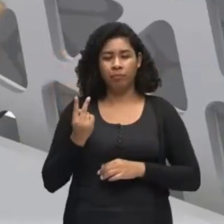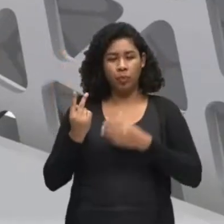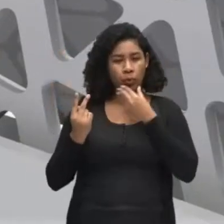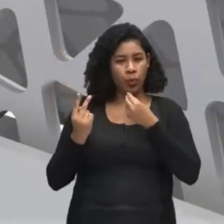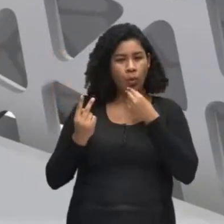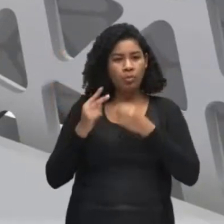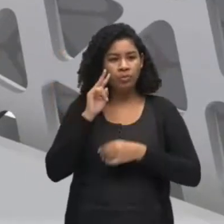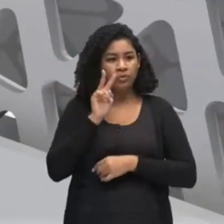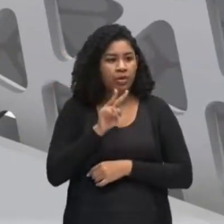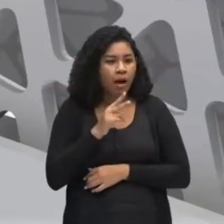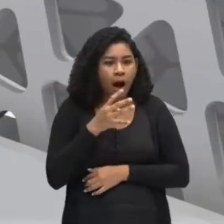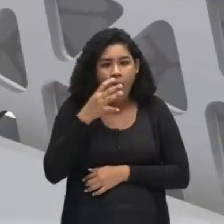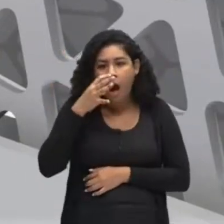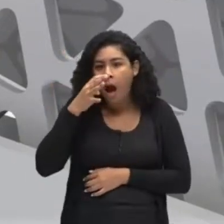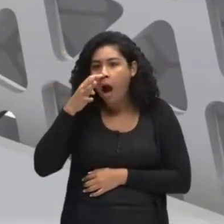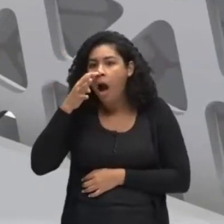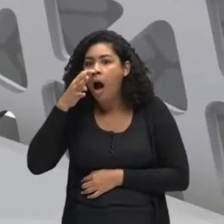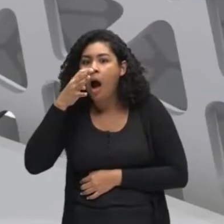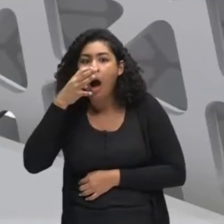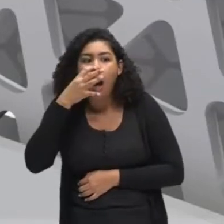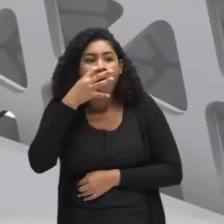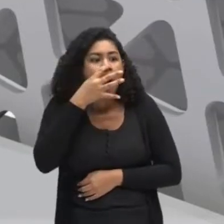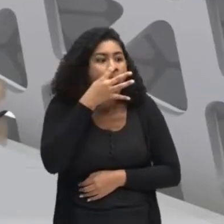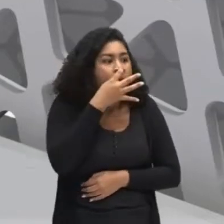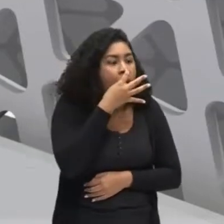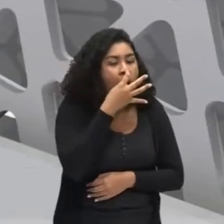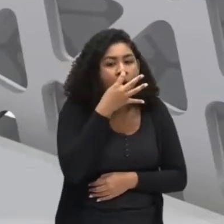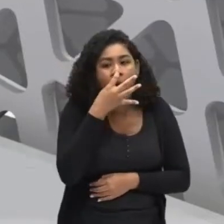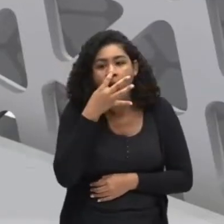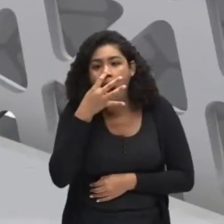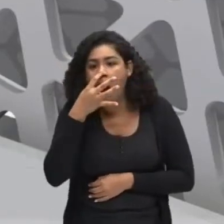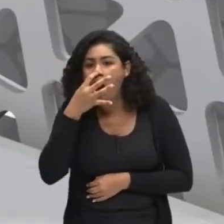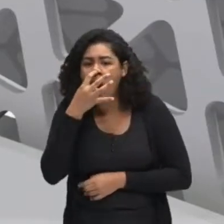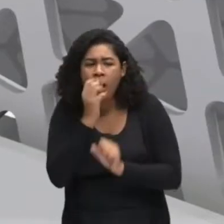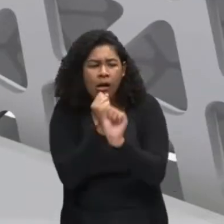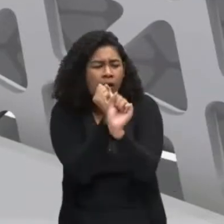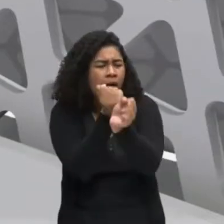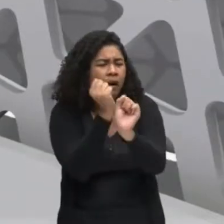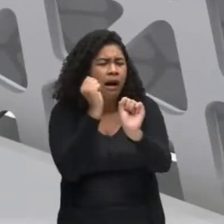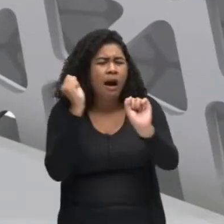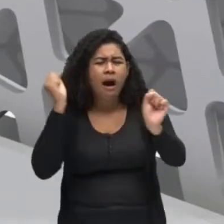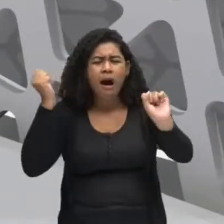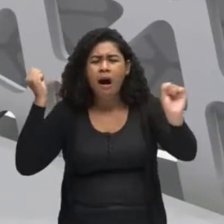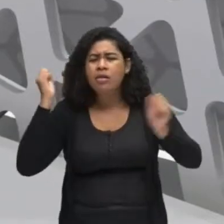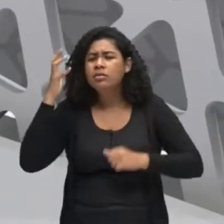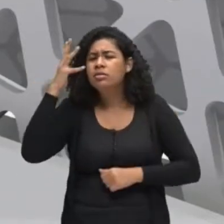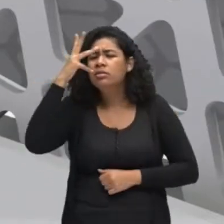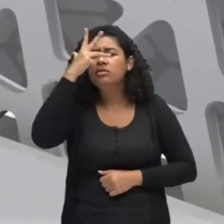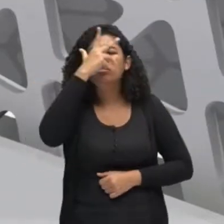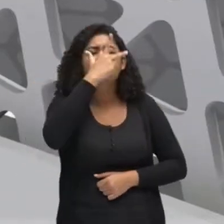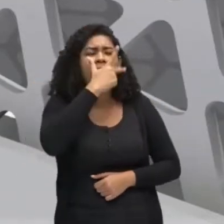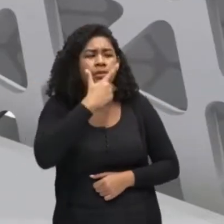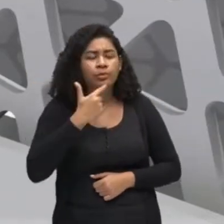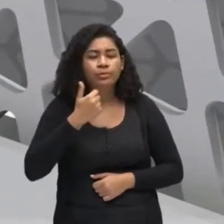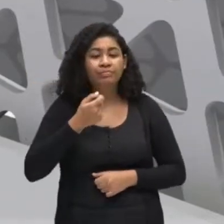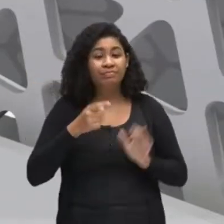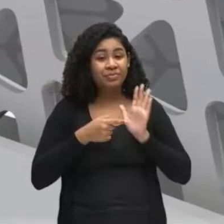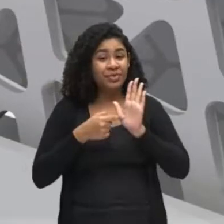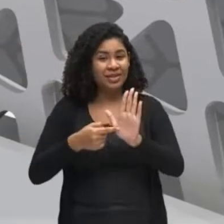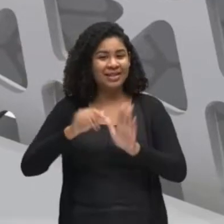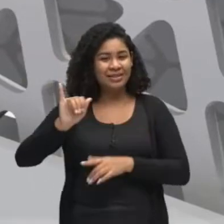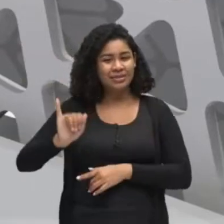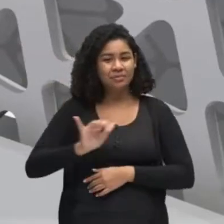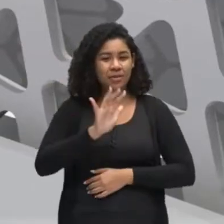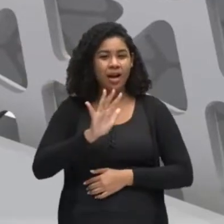beleza, tamanha exuberância em termos de geografia, que aí eu trouxe para vocês, olha, uma imagem de um local